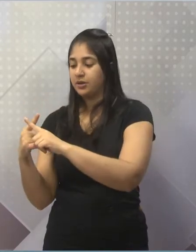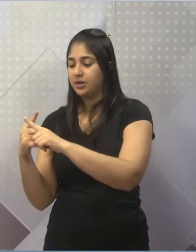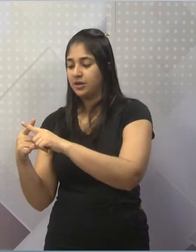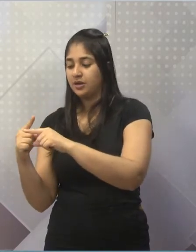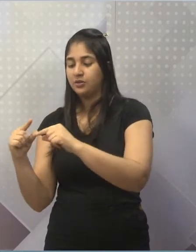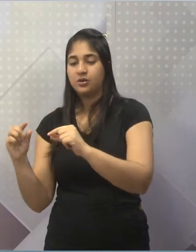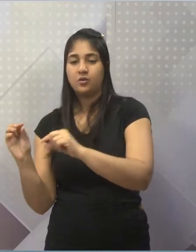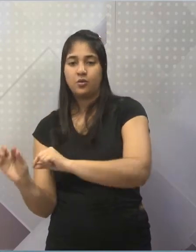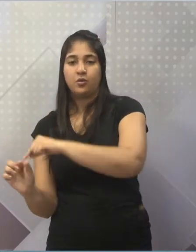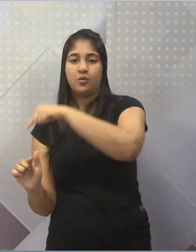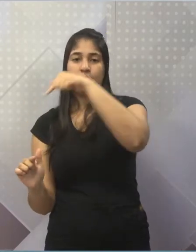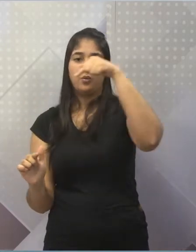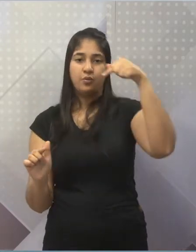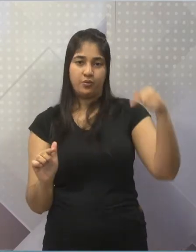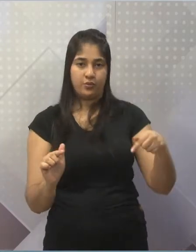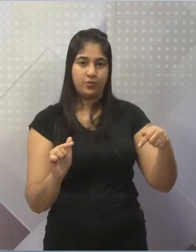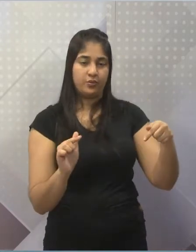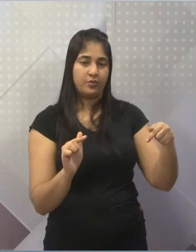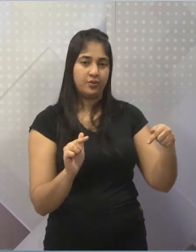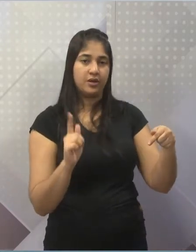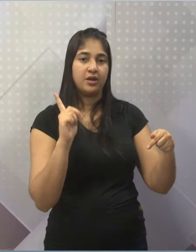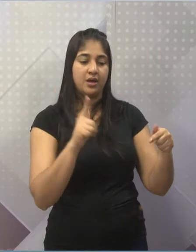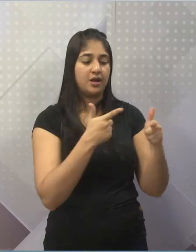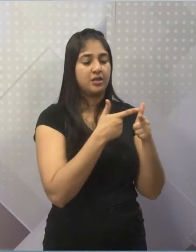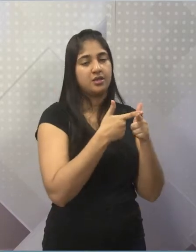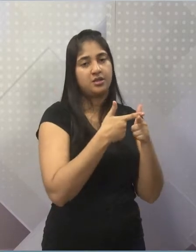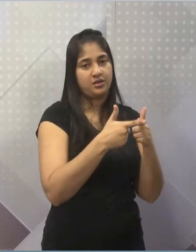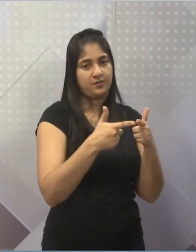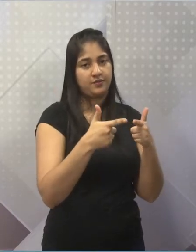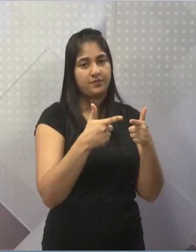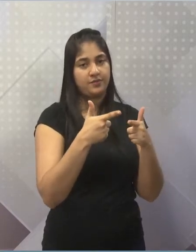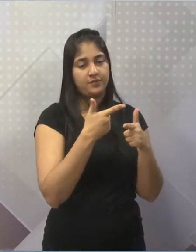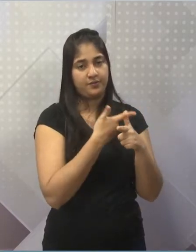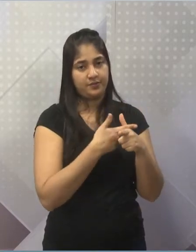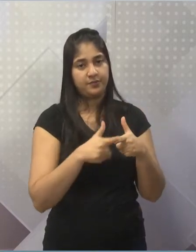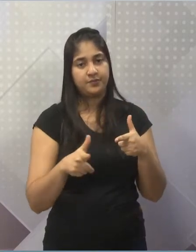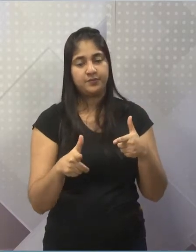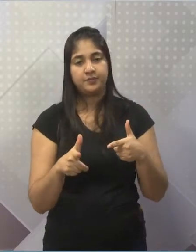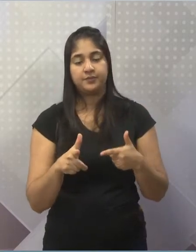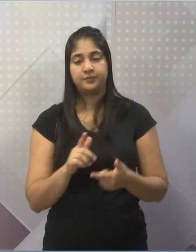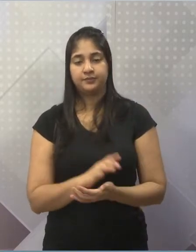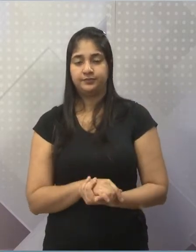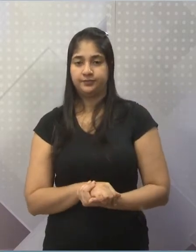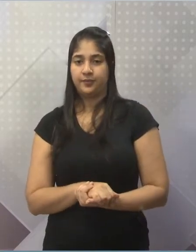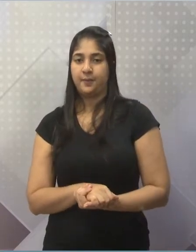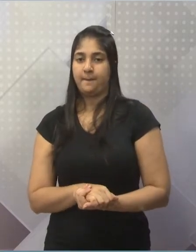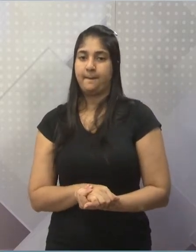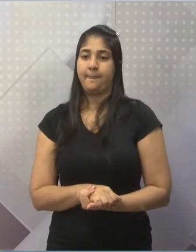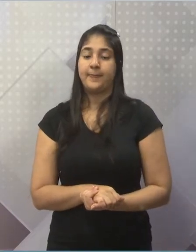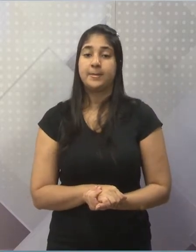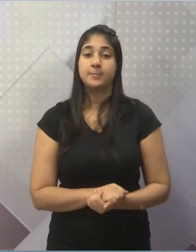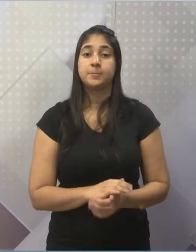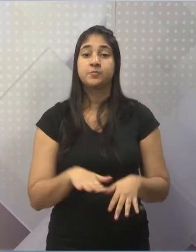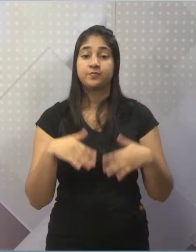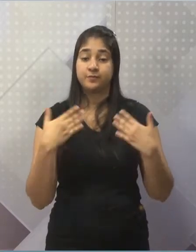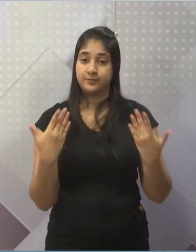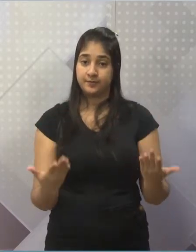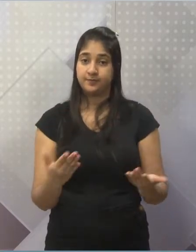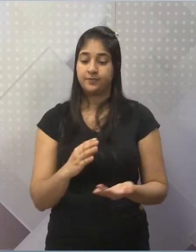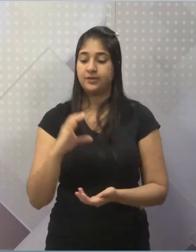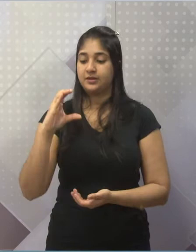na propriedade inversa e vai passar dividindo. Então, nós